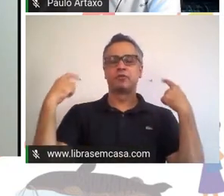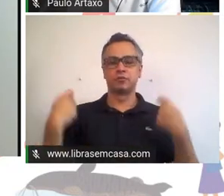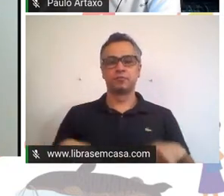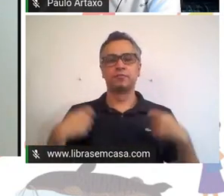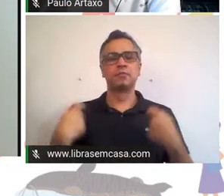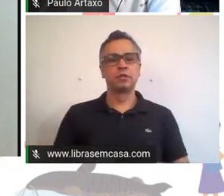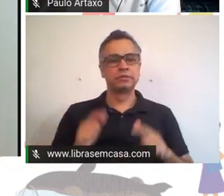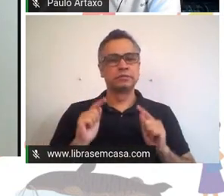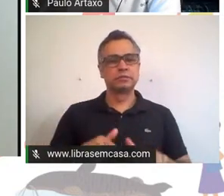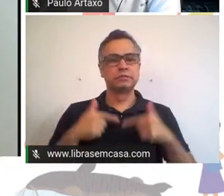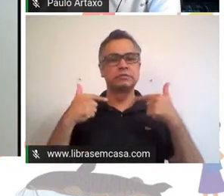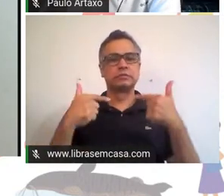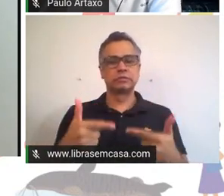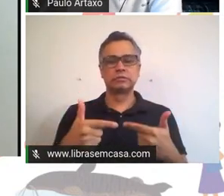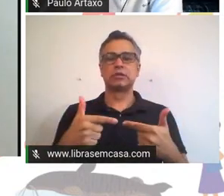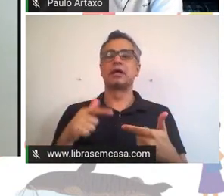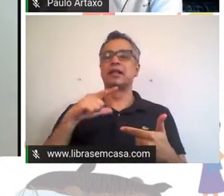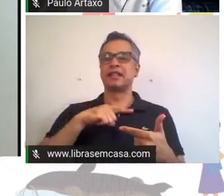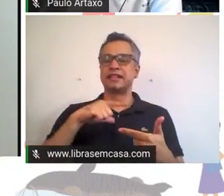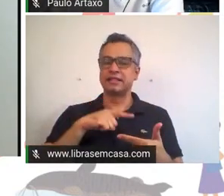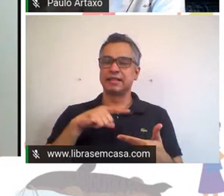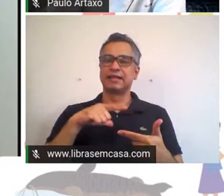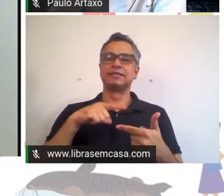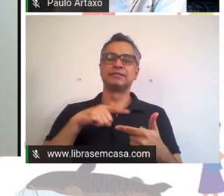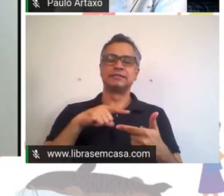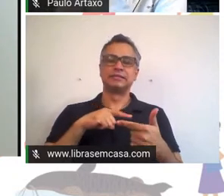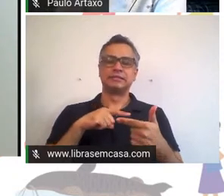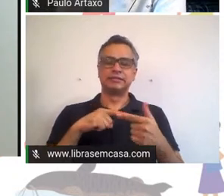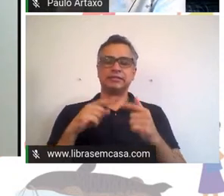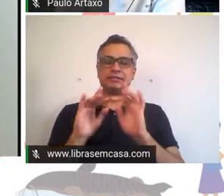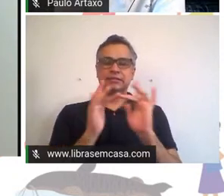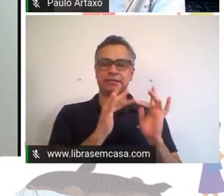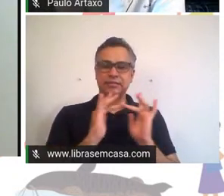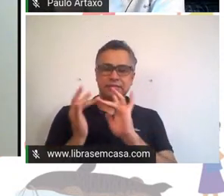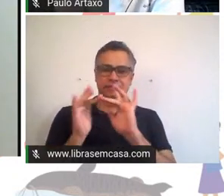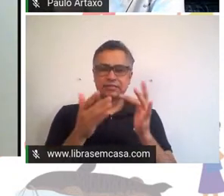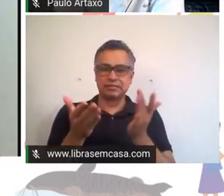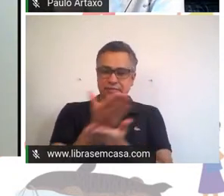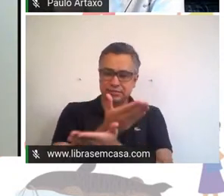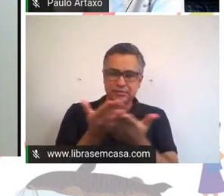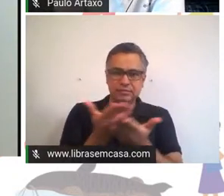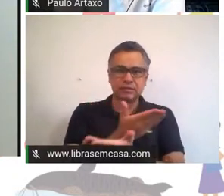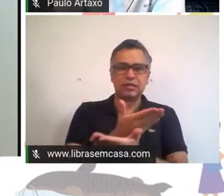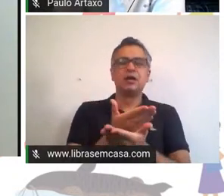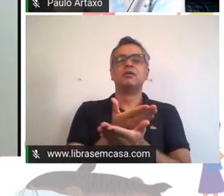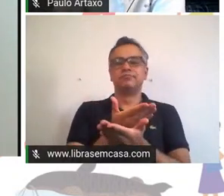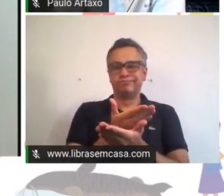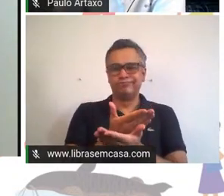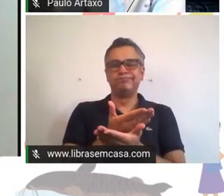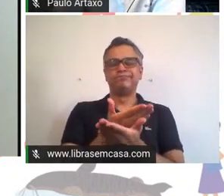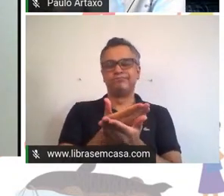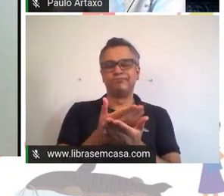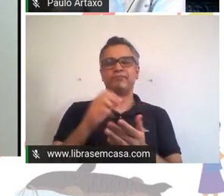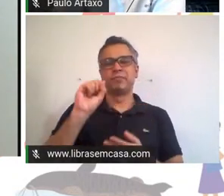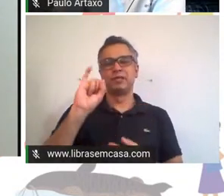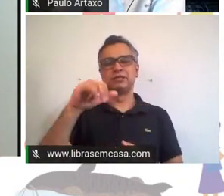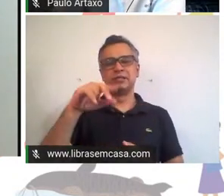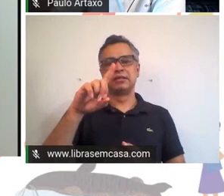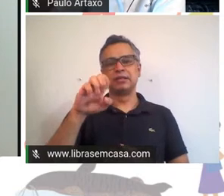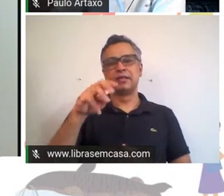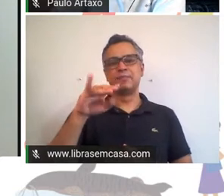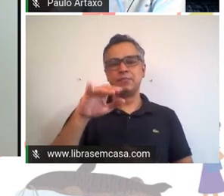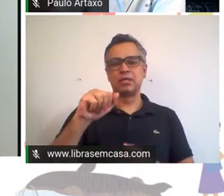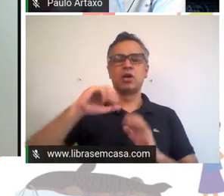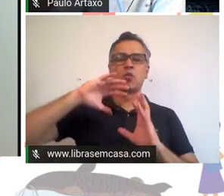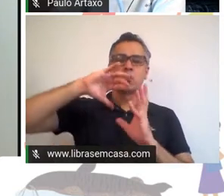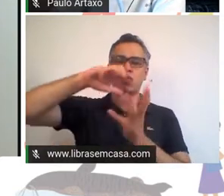que combinadas essas complexas interações, dessas crises geram justamente a sindemia global. Isso impõe também